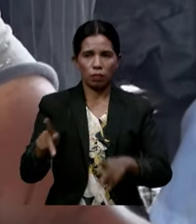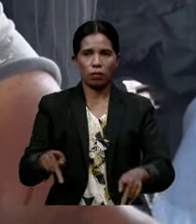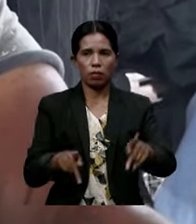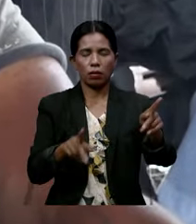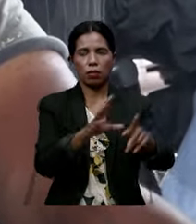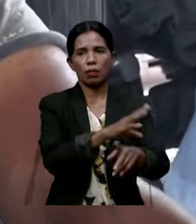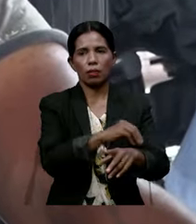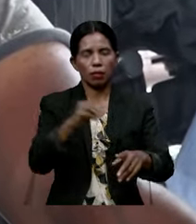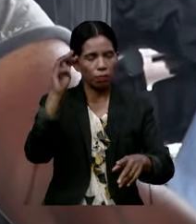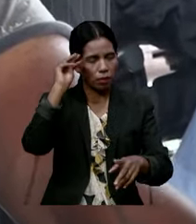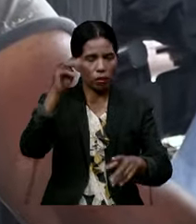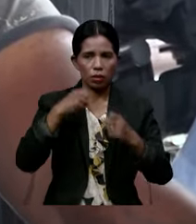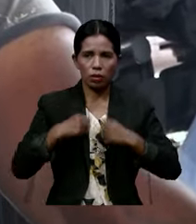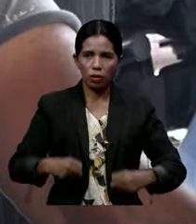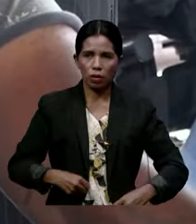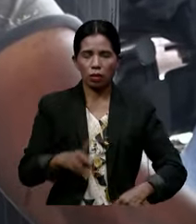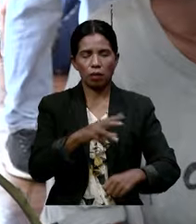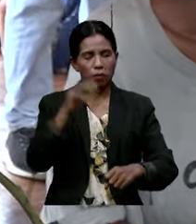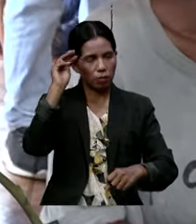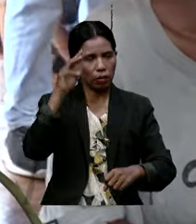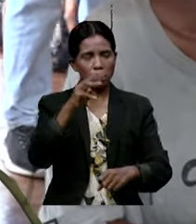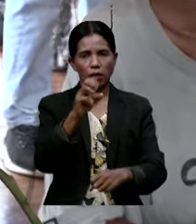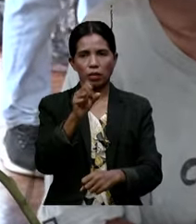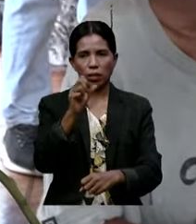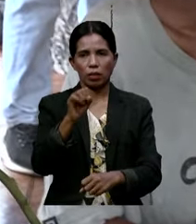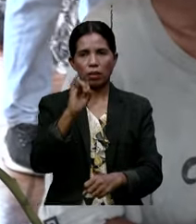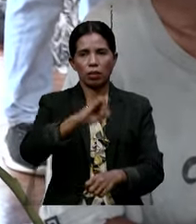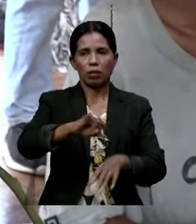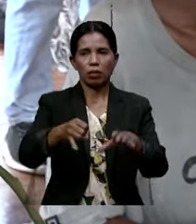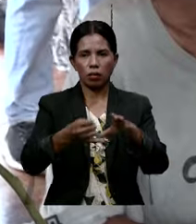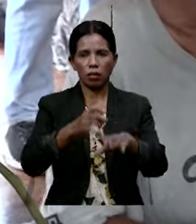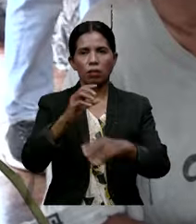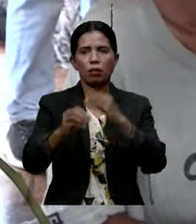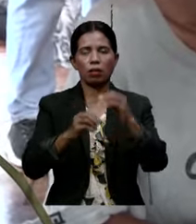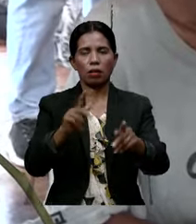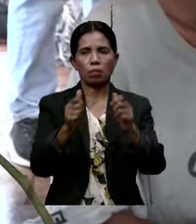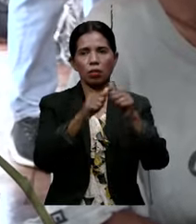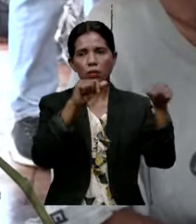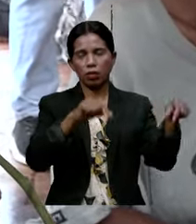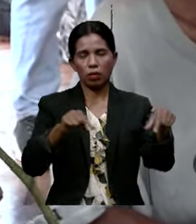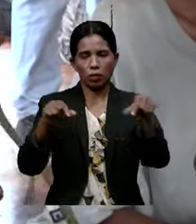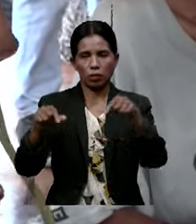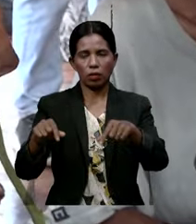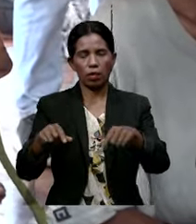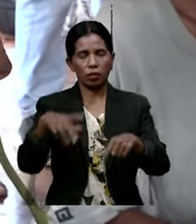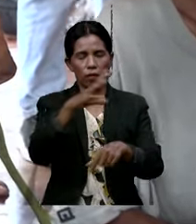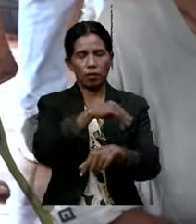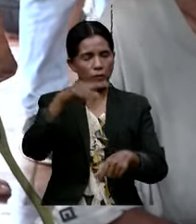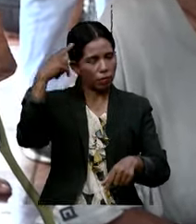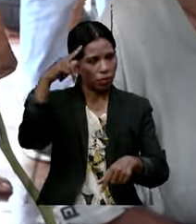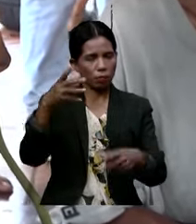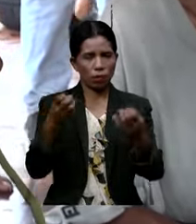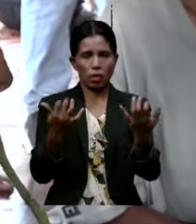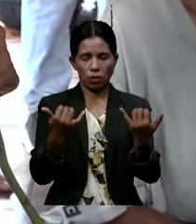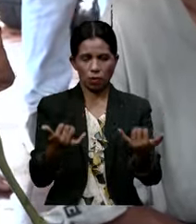liu-liu ministeru Saudi no ministeru solidaridadi sosial no inklusaun katak ema ho difisiensia psikososial barak